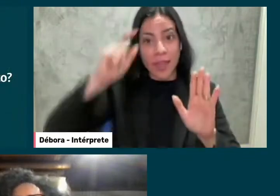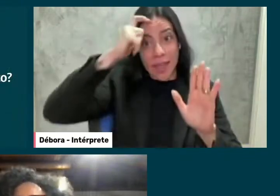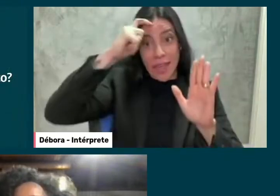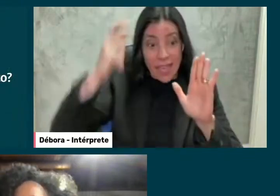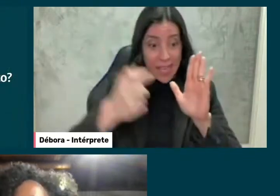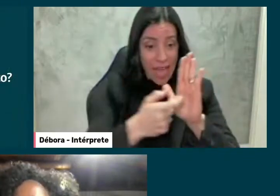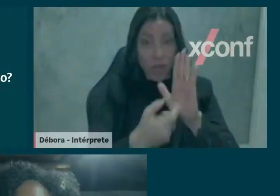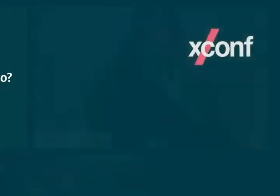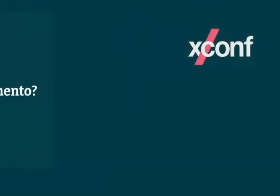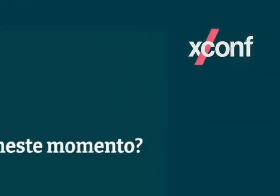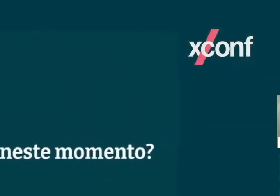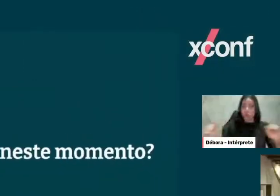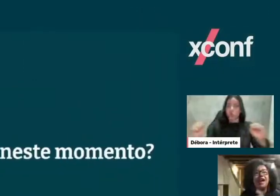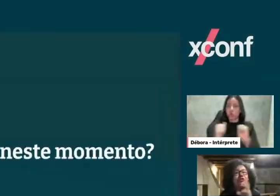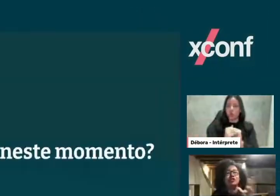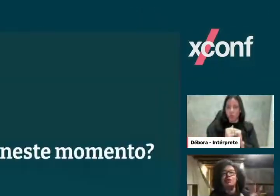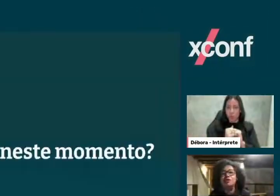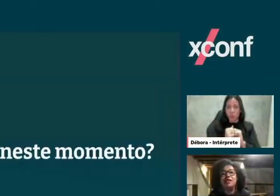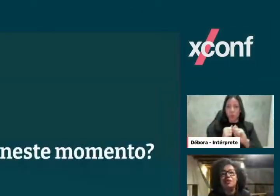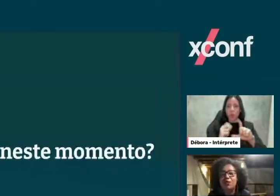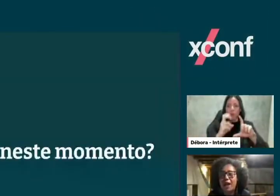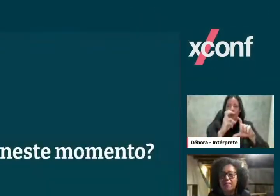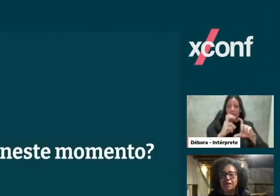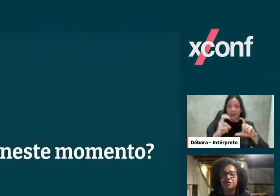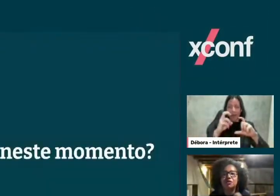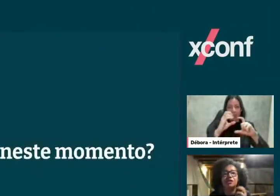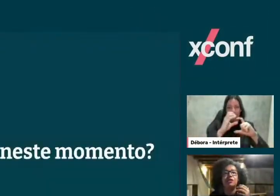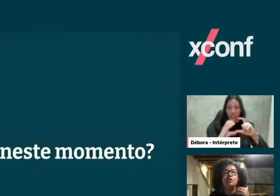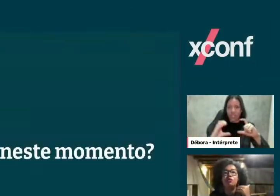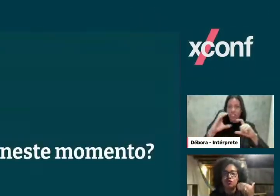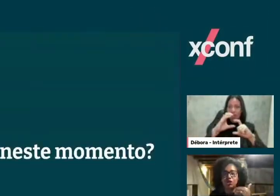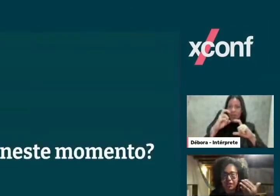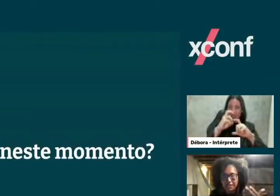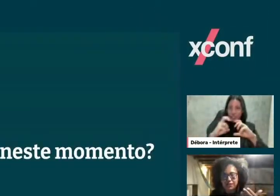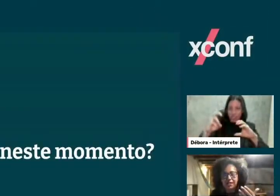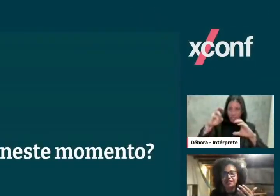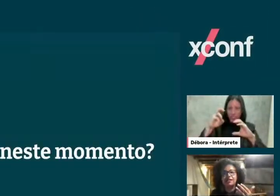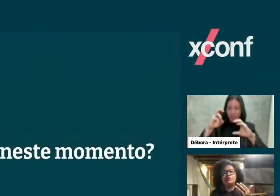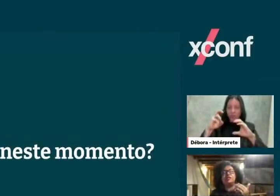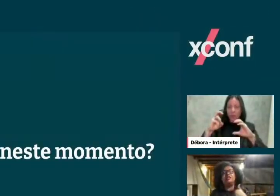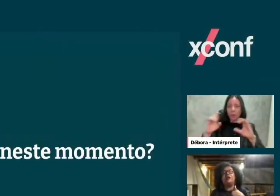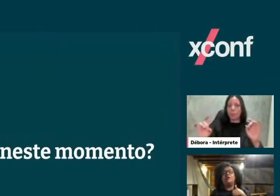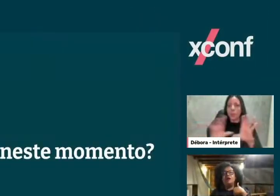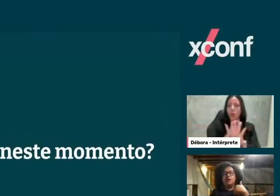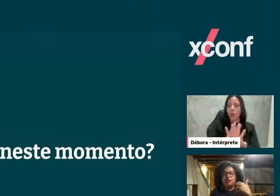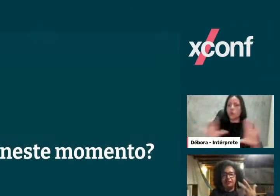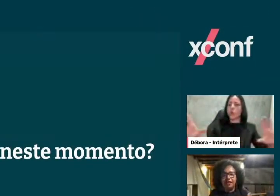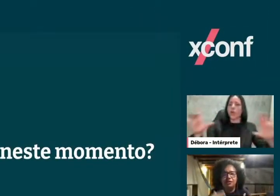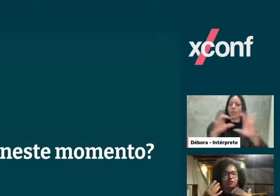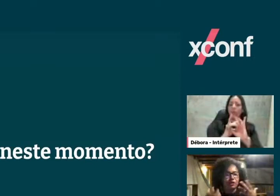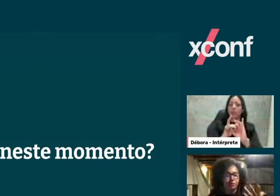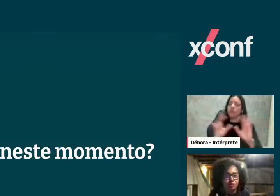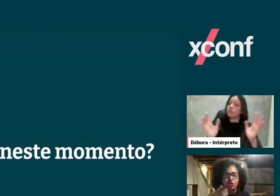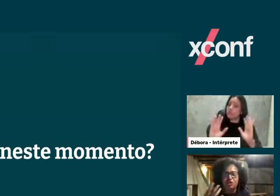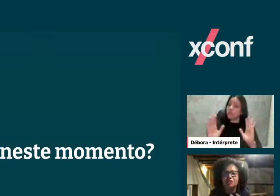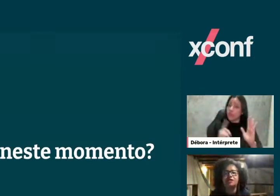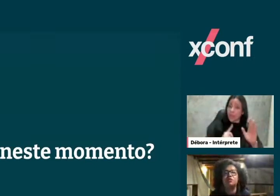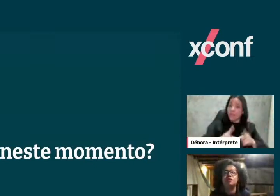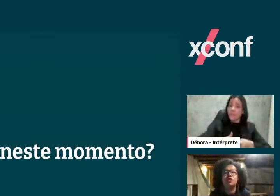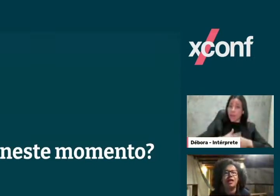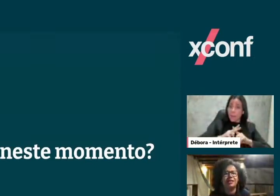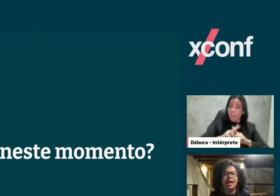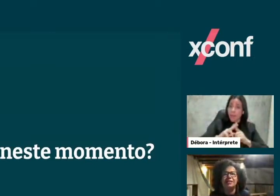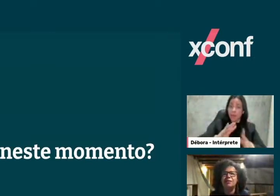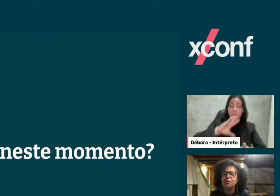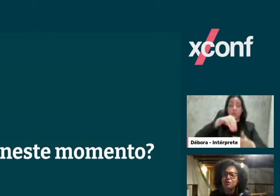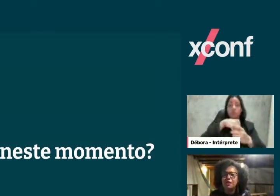estava ouvindo no finalzinho do painel anterior, a gente está usando ferramentas que utilizam inteligência artificial dentro, embutidas